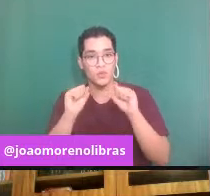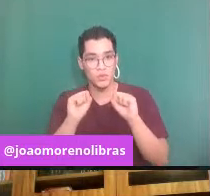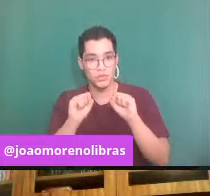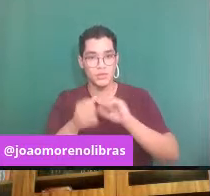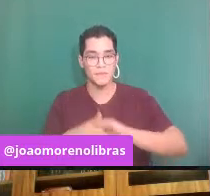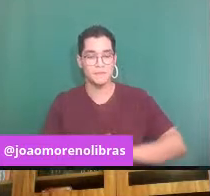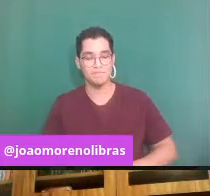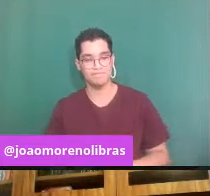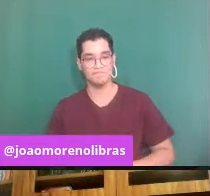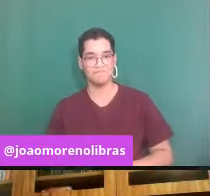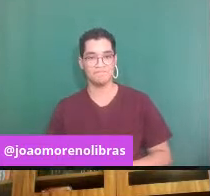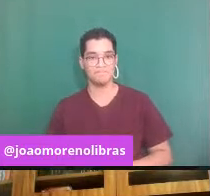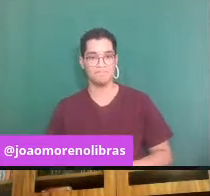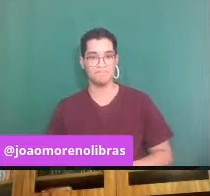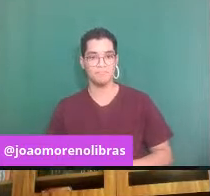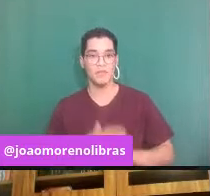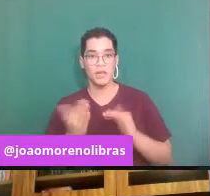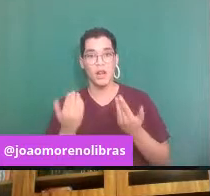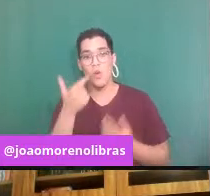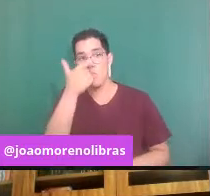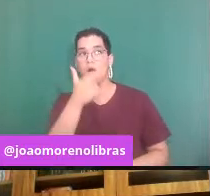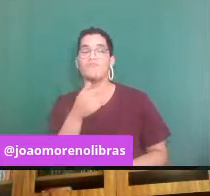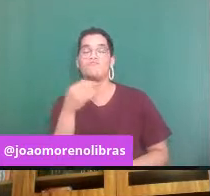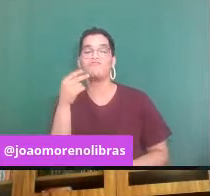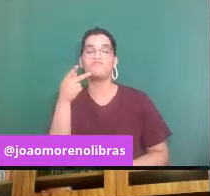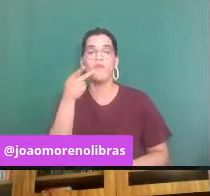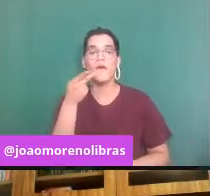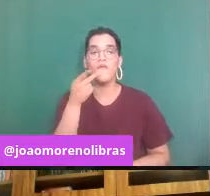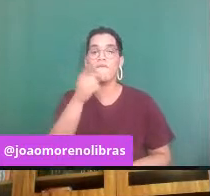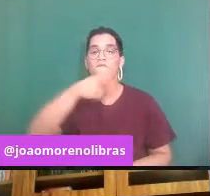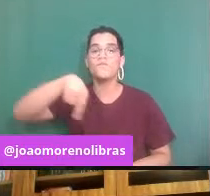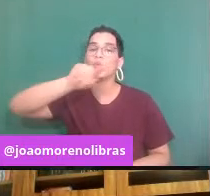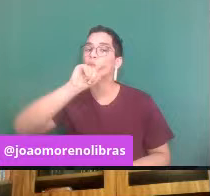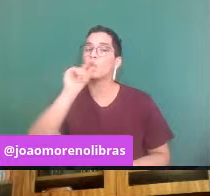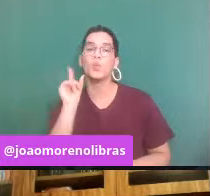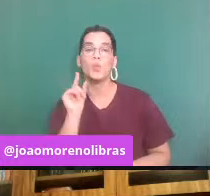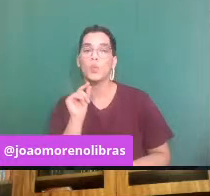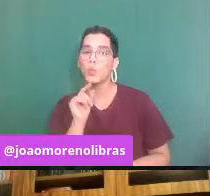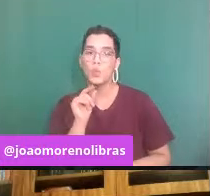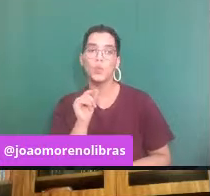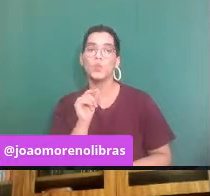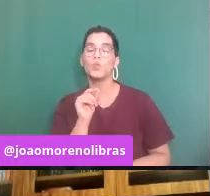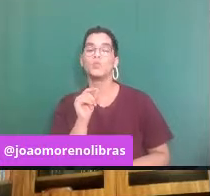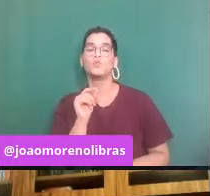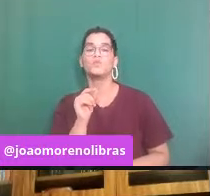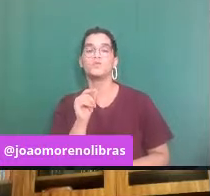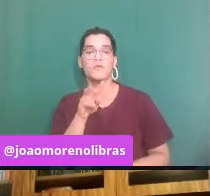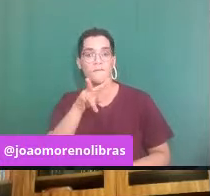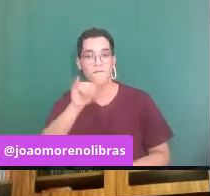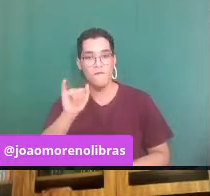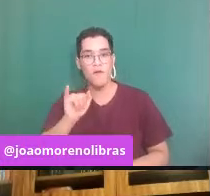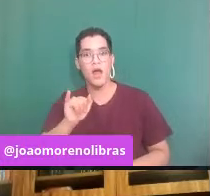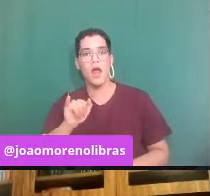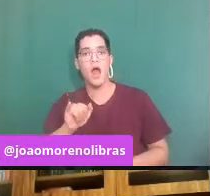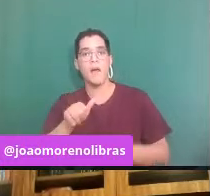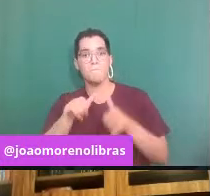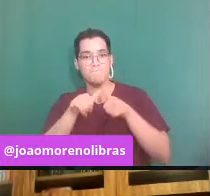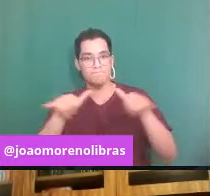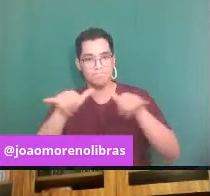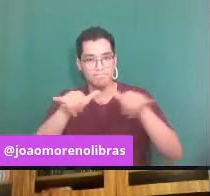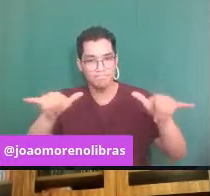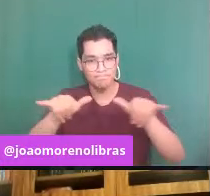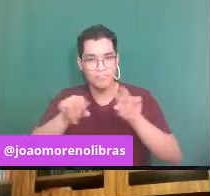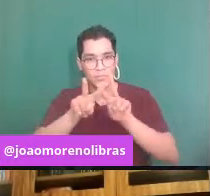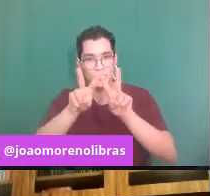Então, eu diria para vocês que nós vamos tratar dessa questão, né, da linguística